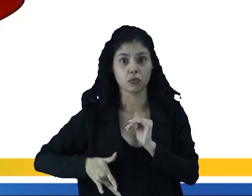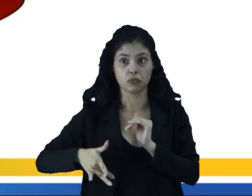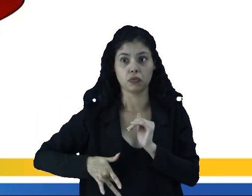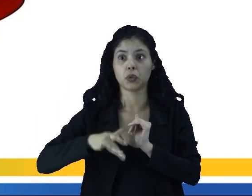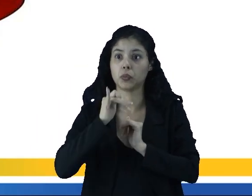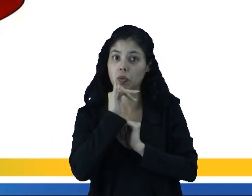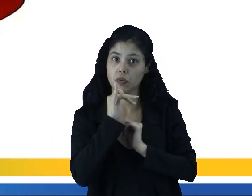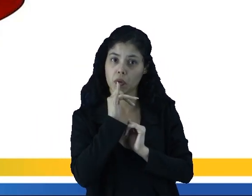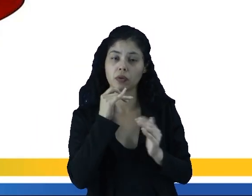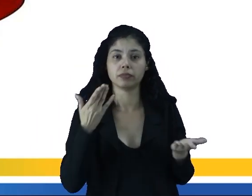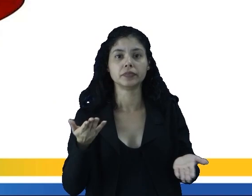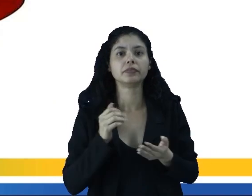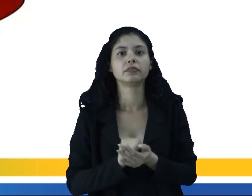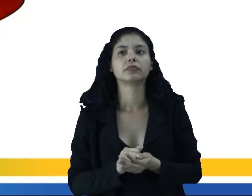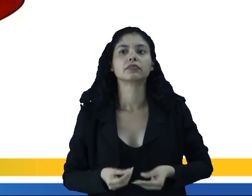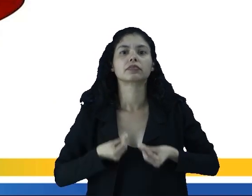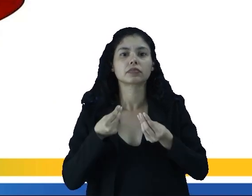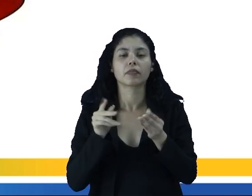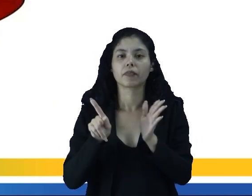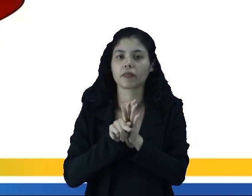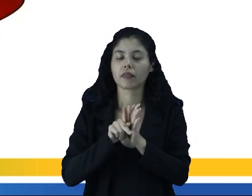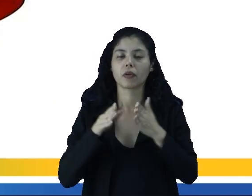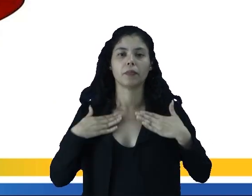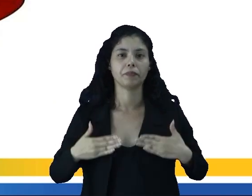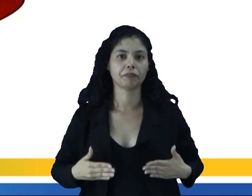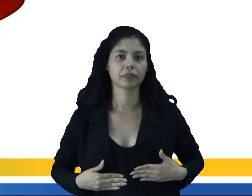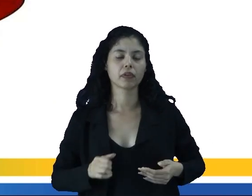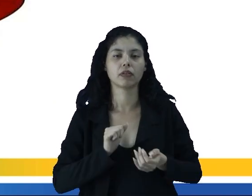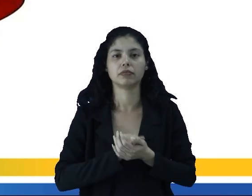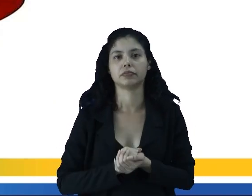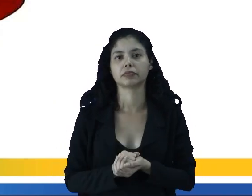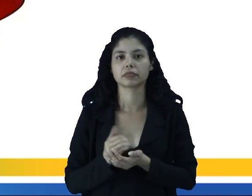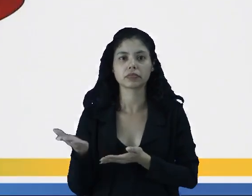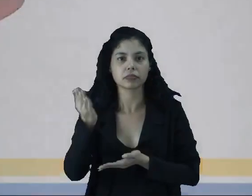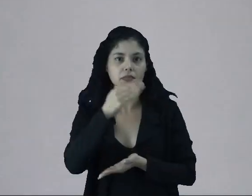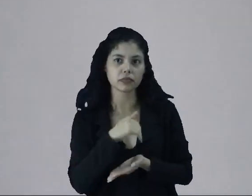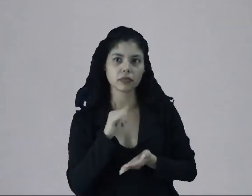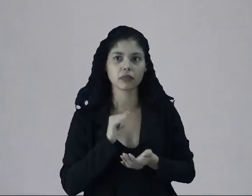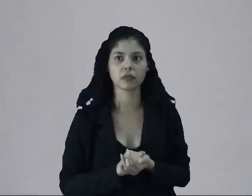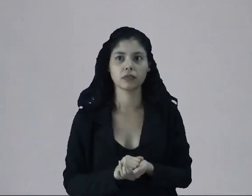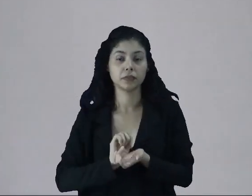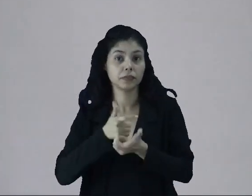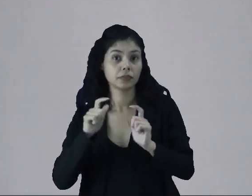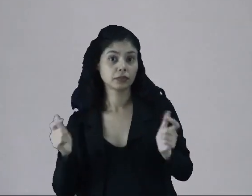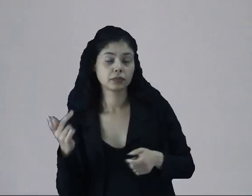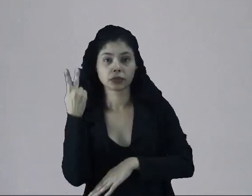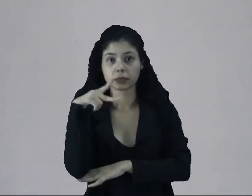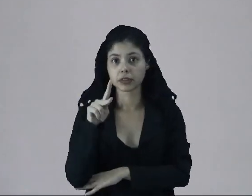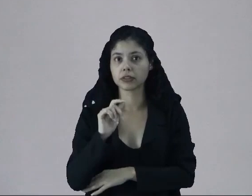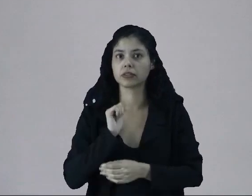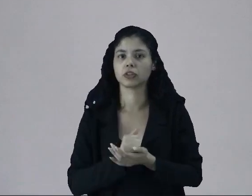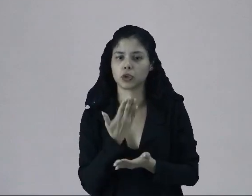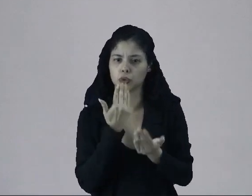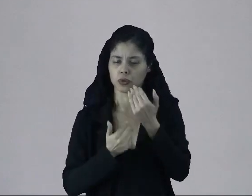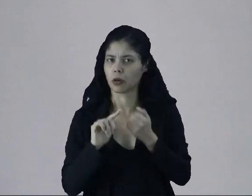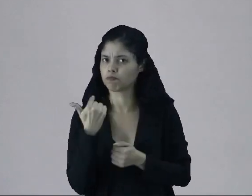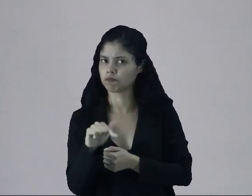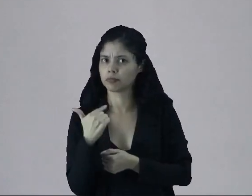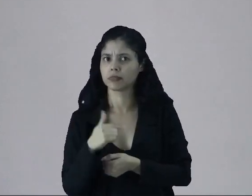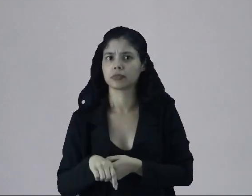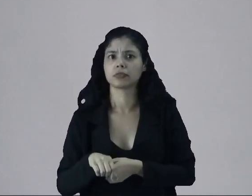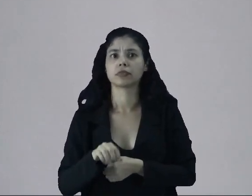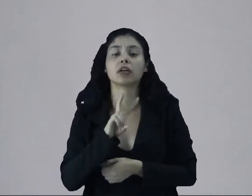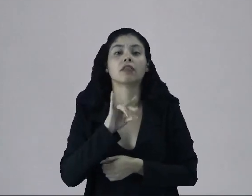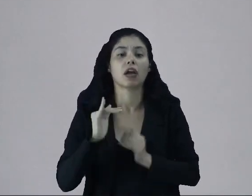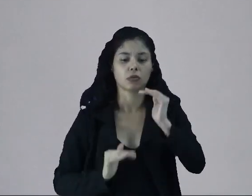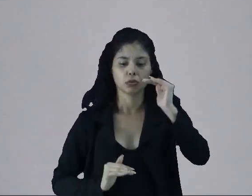exemplo, e disponibilizar no organismo. Então vamos lá, se você ficou um grande período sem se alimentar, o que vai estar